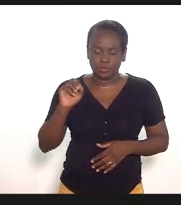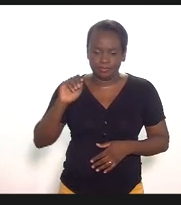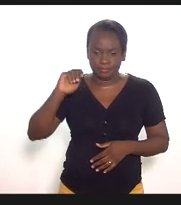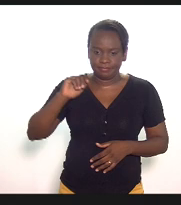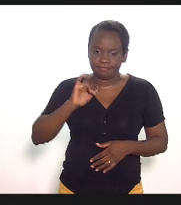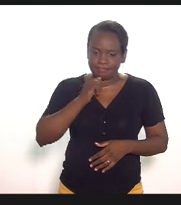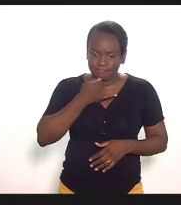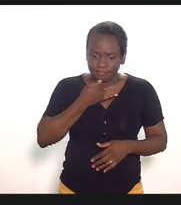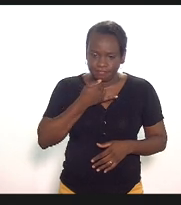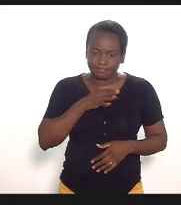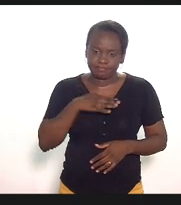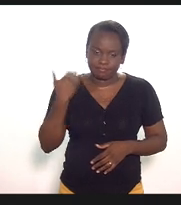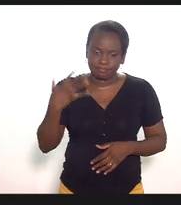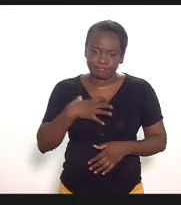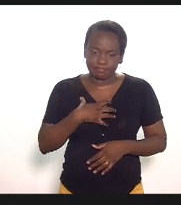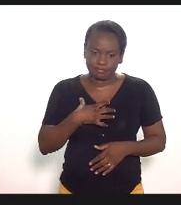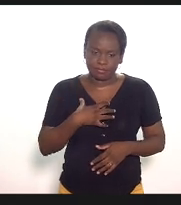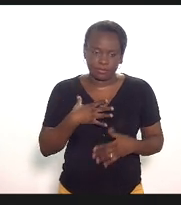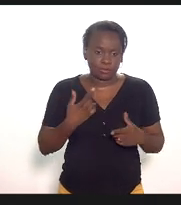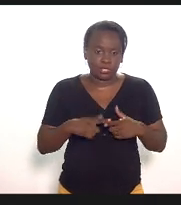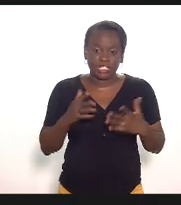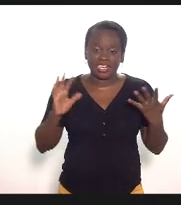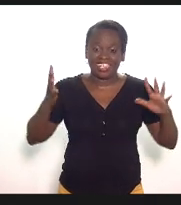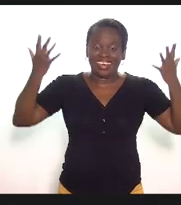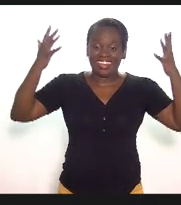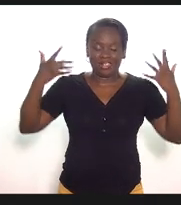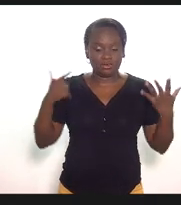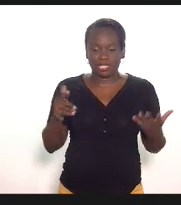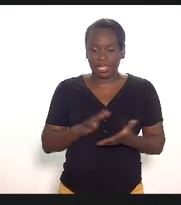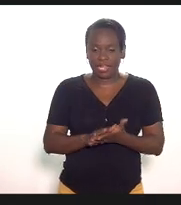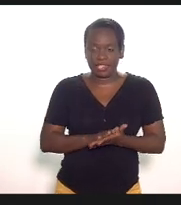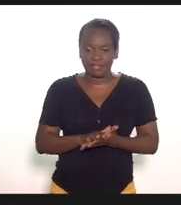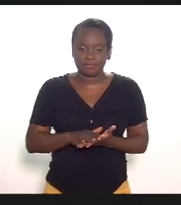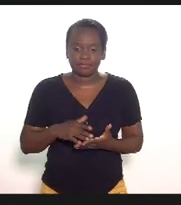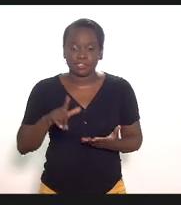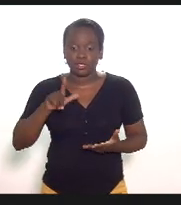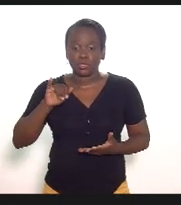porque não temos nada a comemorar. Luto,